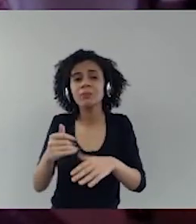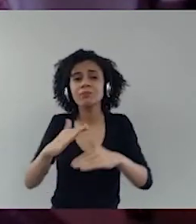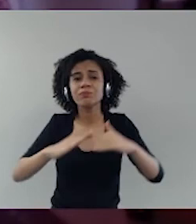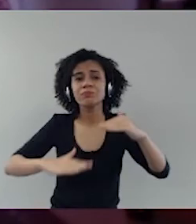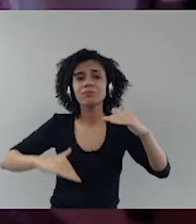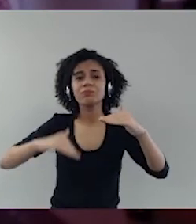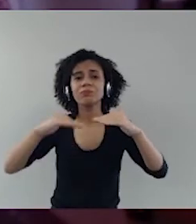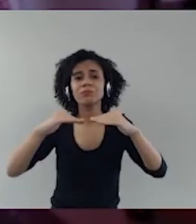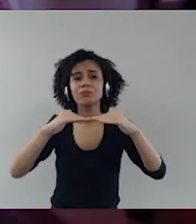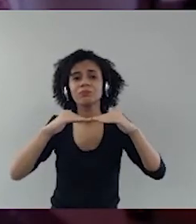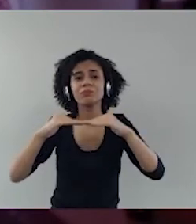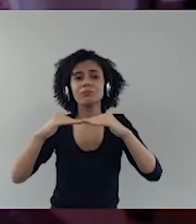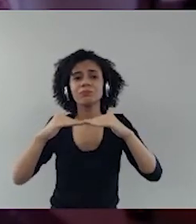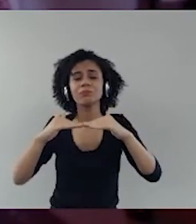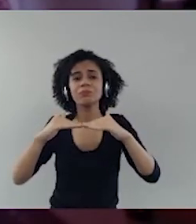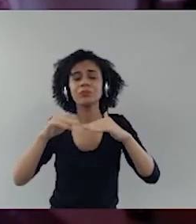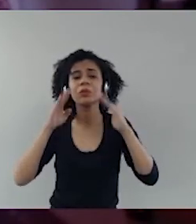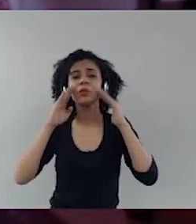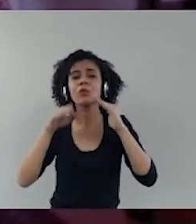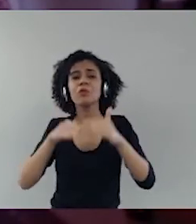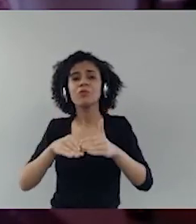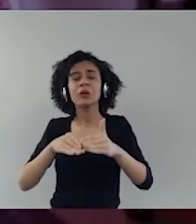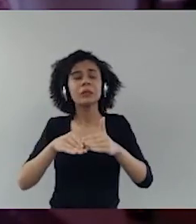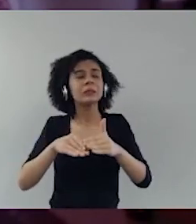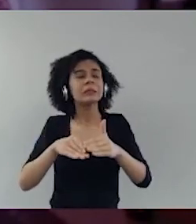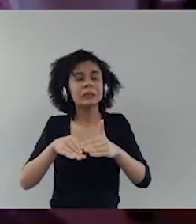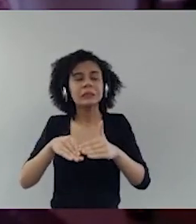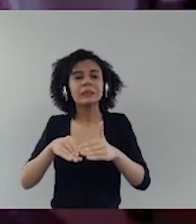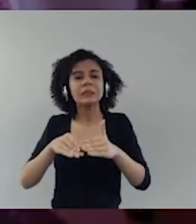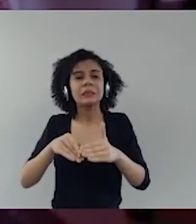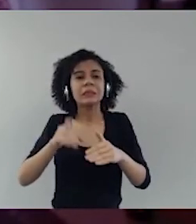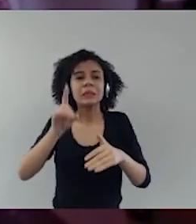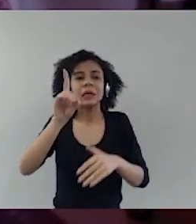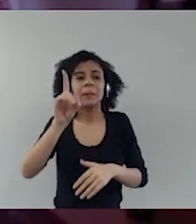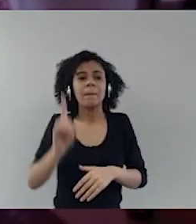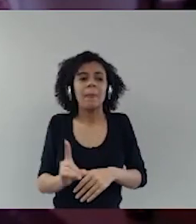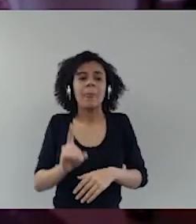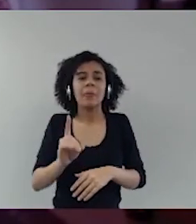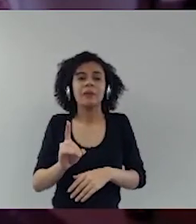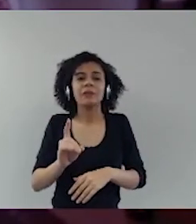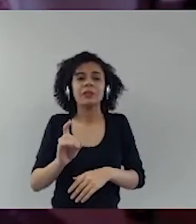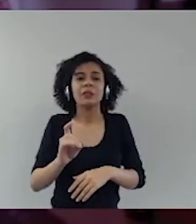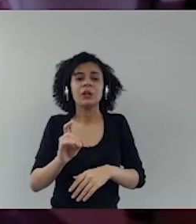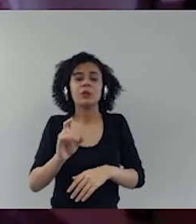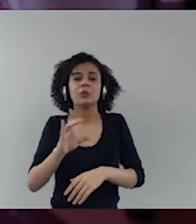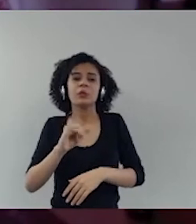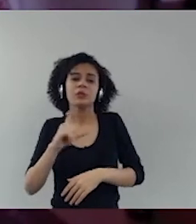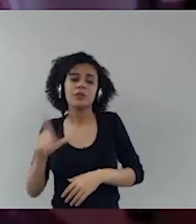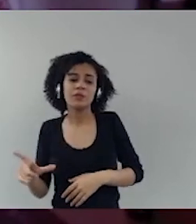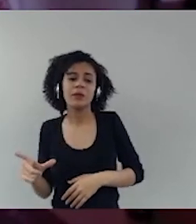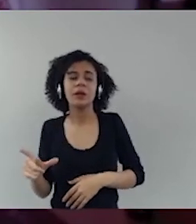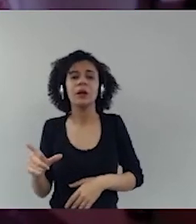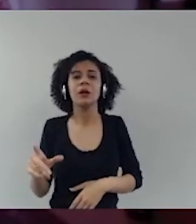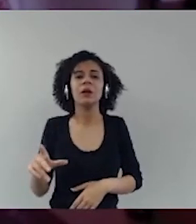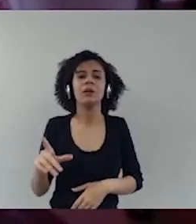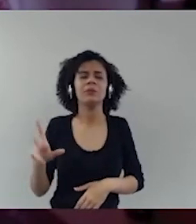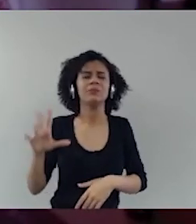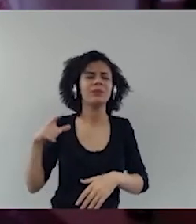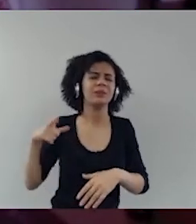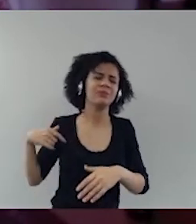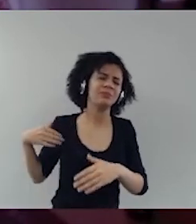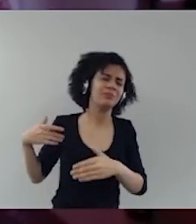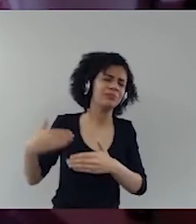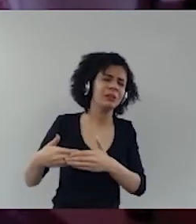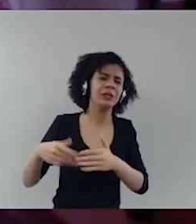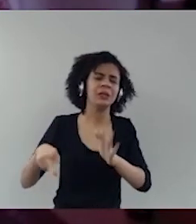reequilibrar esse enfoque exagerado dado ao direito civil, a toda uma tradição